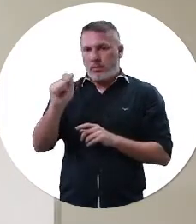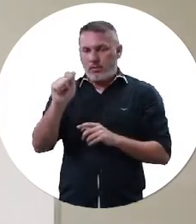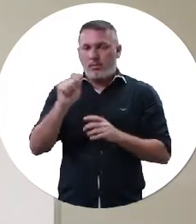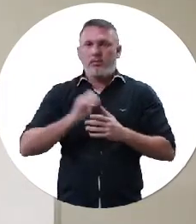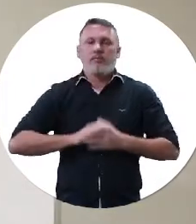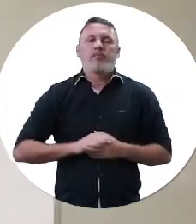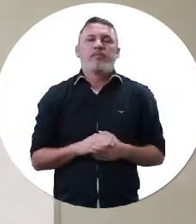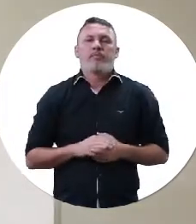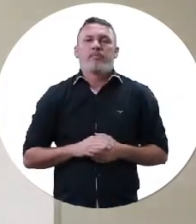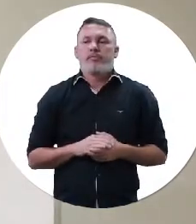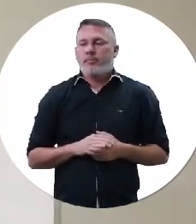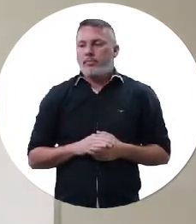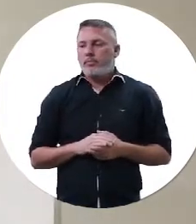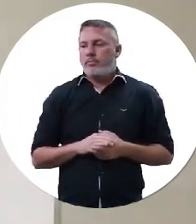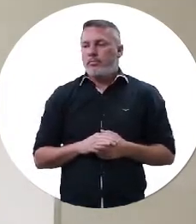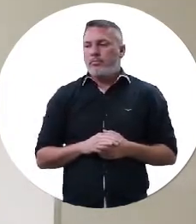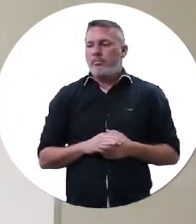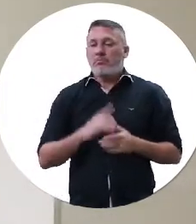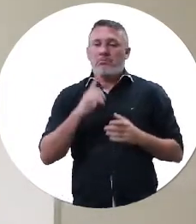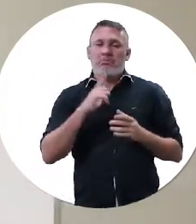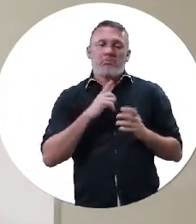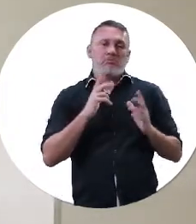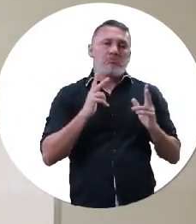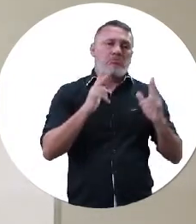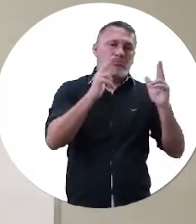3 carbonos, próprio.